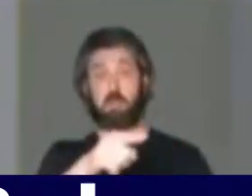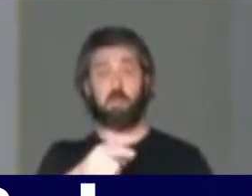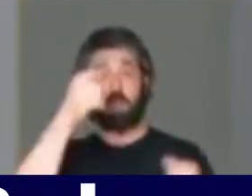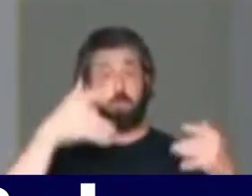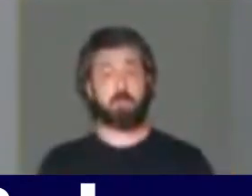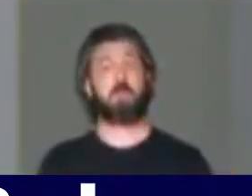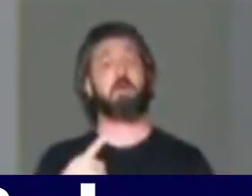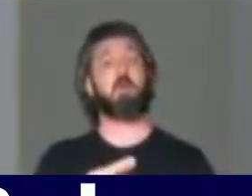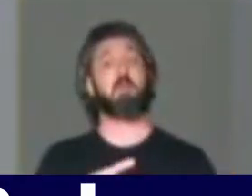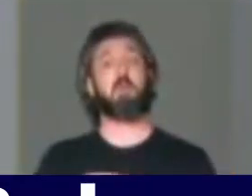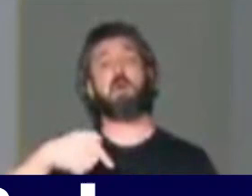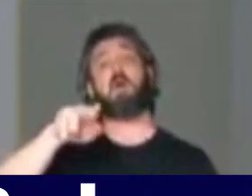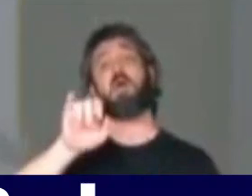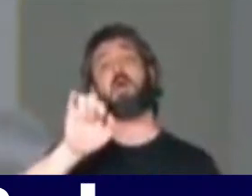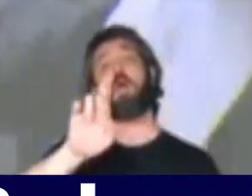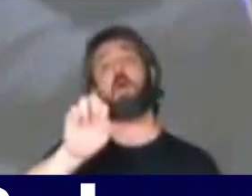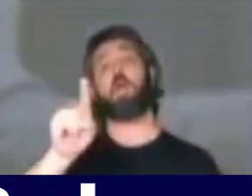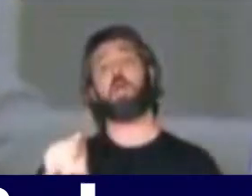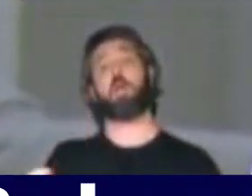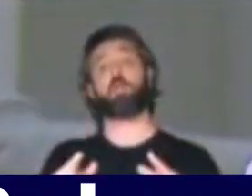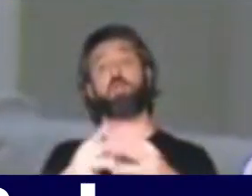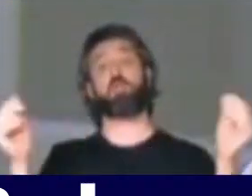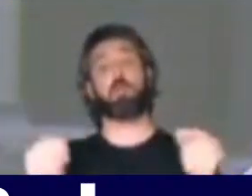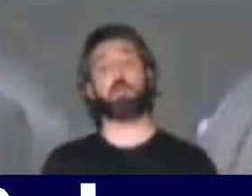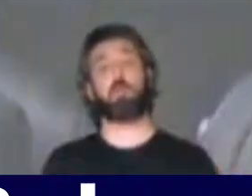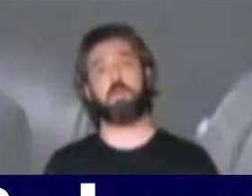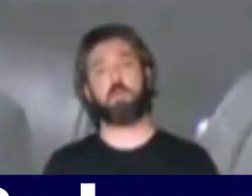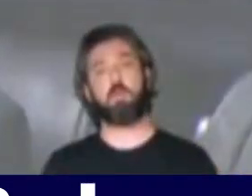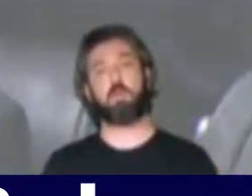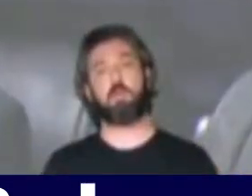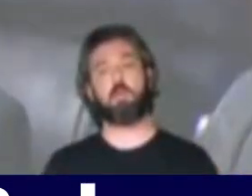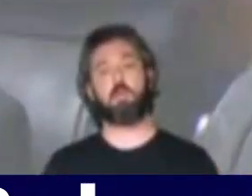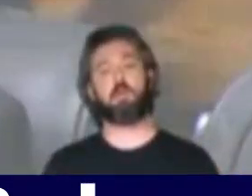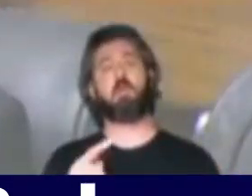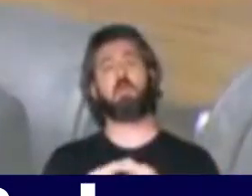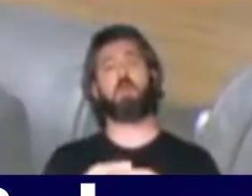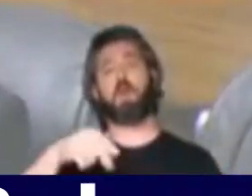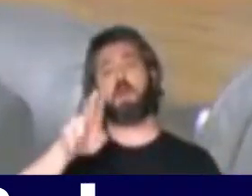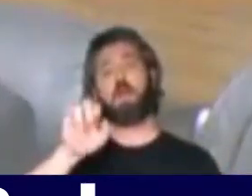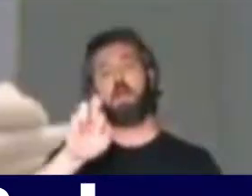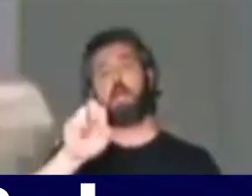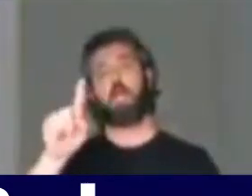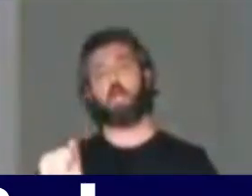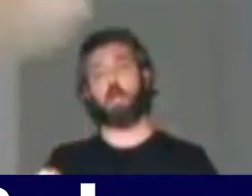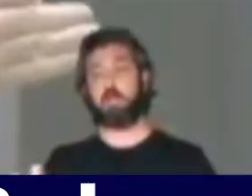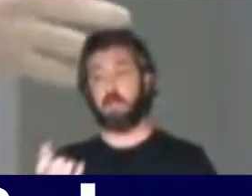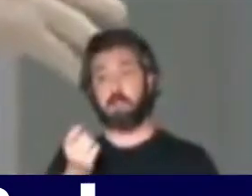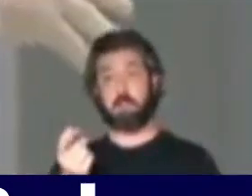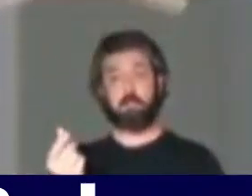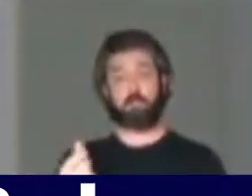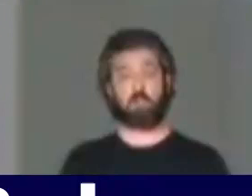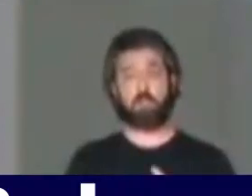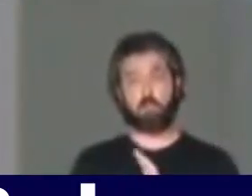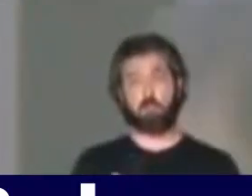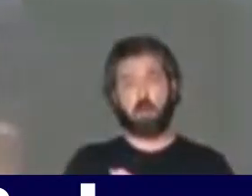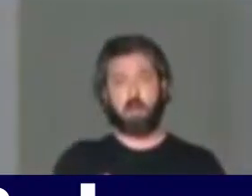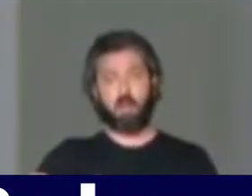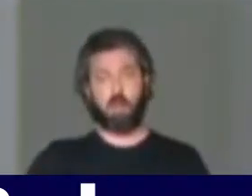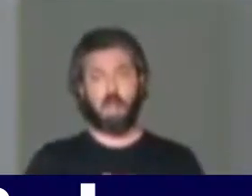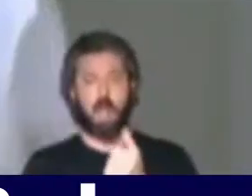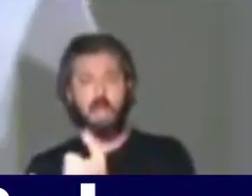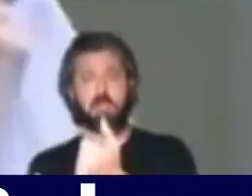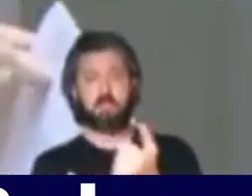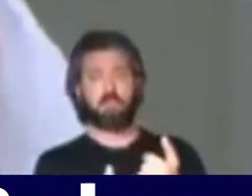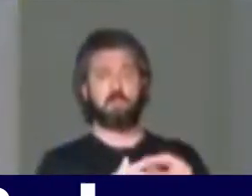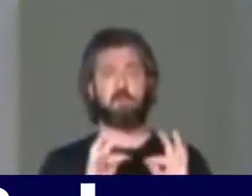explicasse por que Queiroz está desaparecido e por que Queiroz recebia dinheiro de diversos